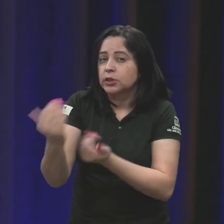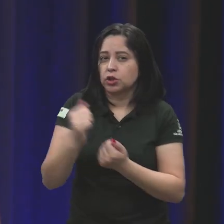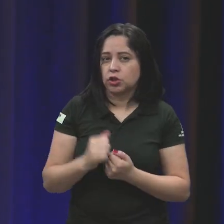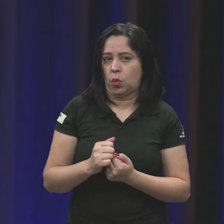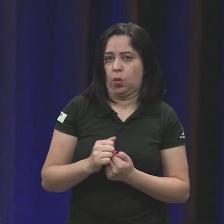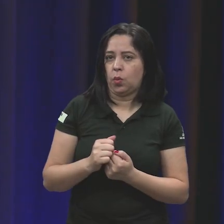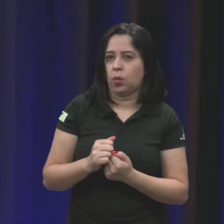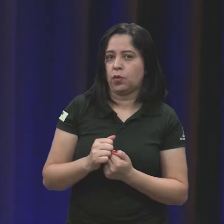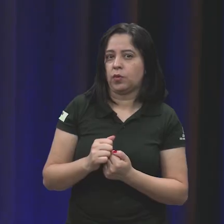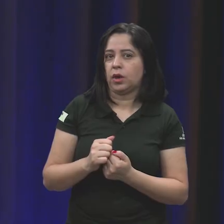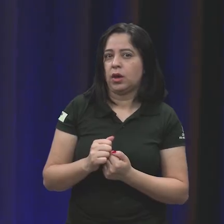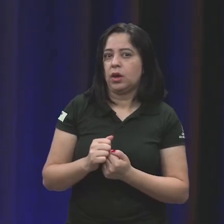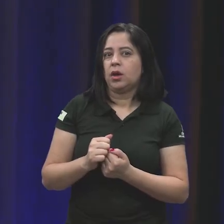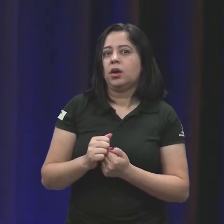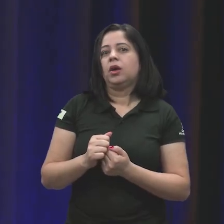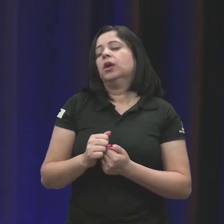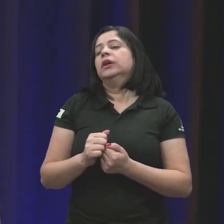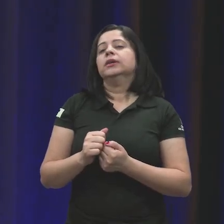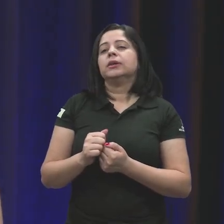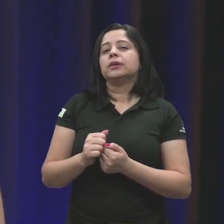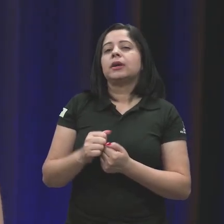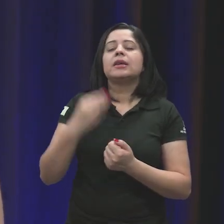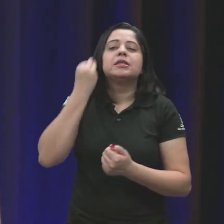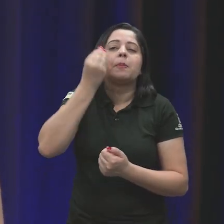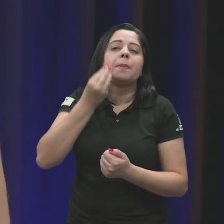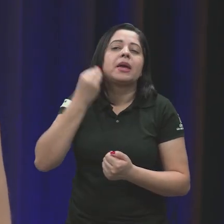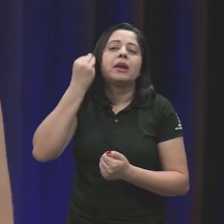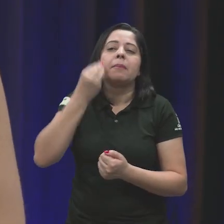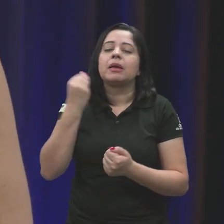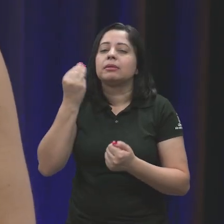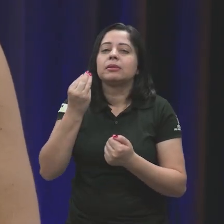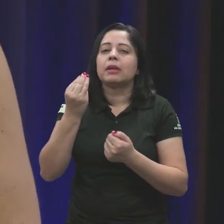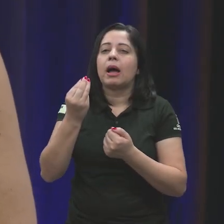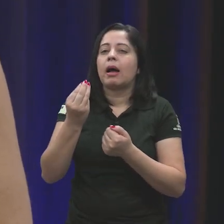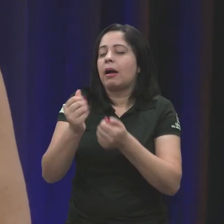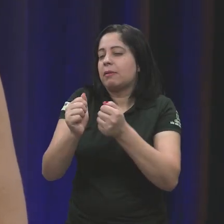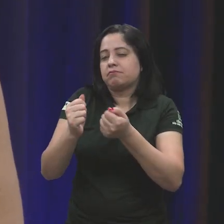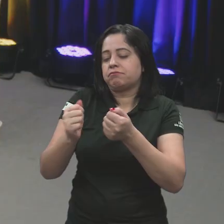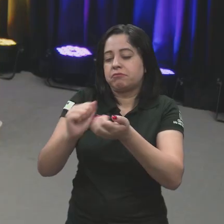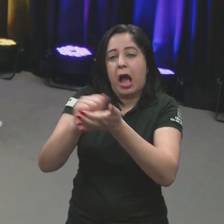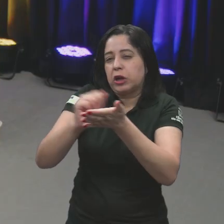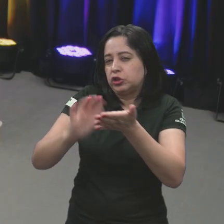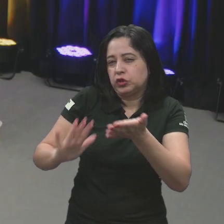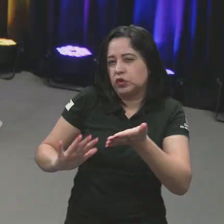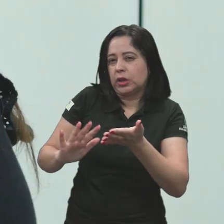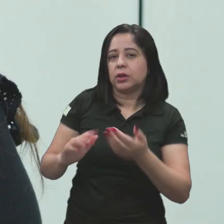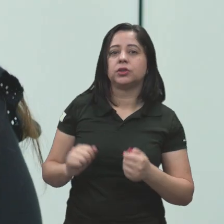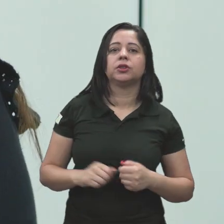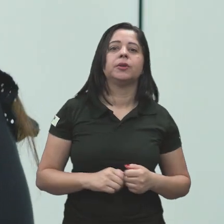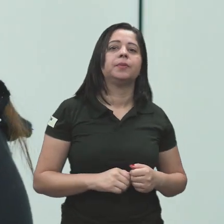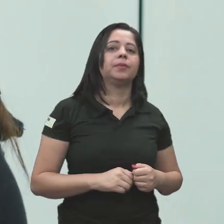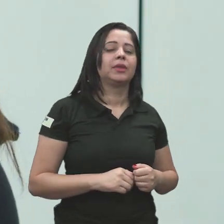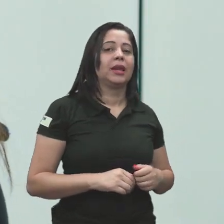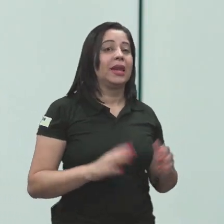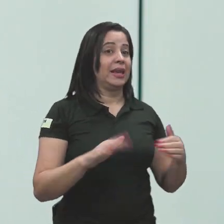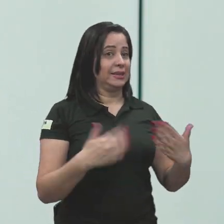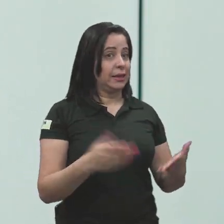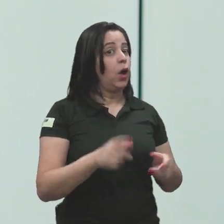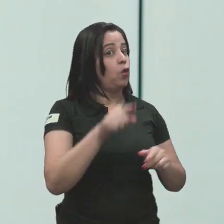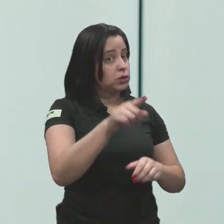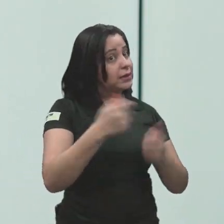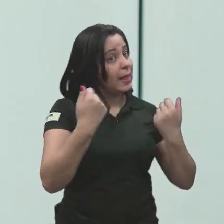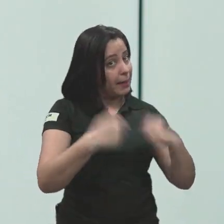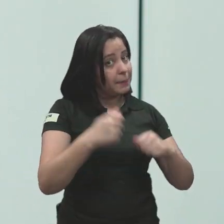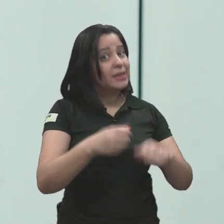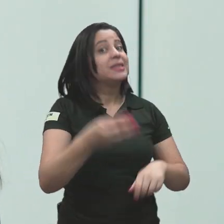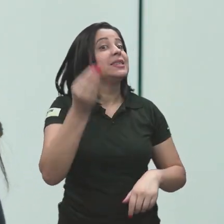as habilidades ou experimentar alguma dessas atividades que você faz? Olha, eu acho que eles deviam tentar, sim, porque